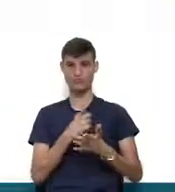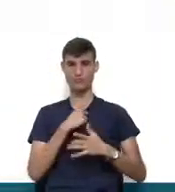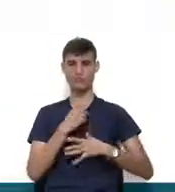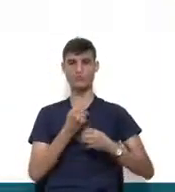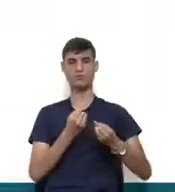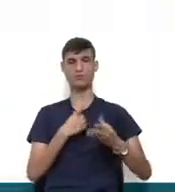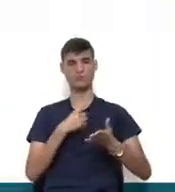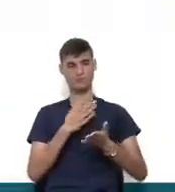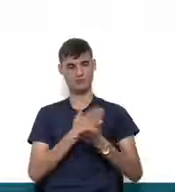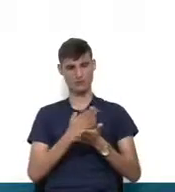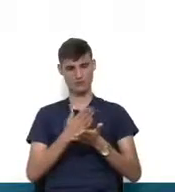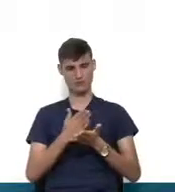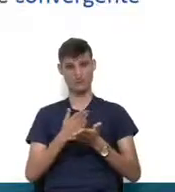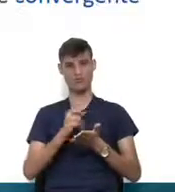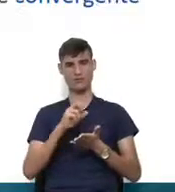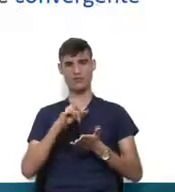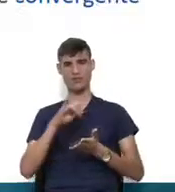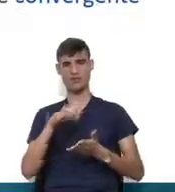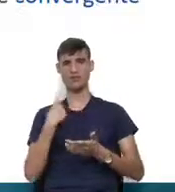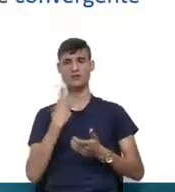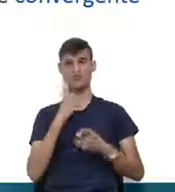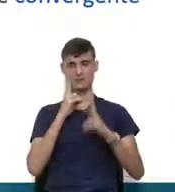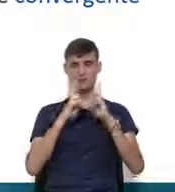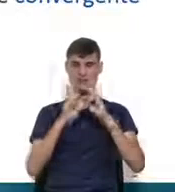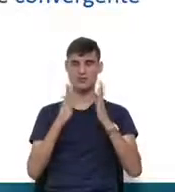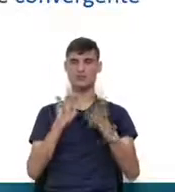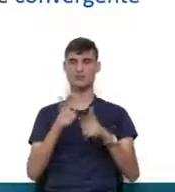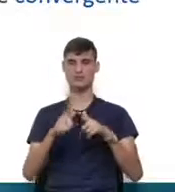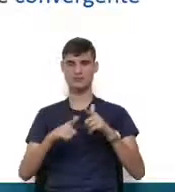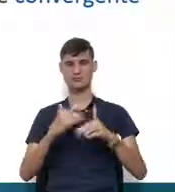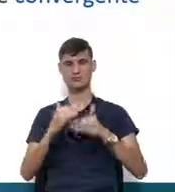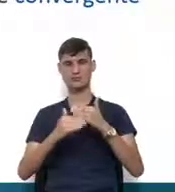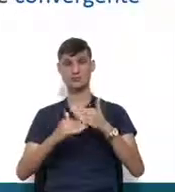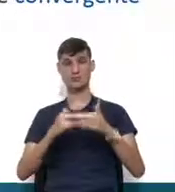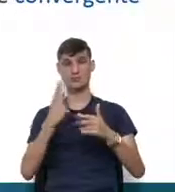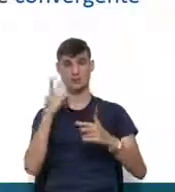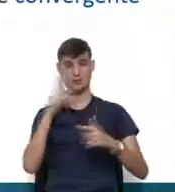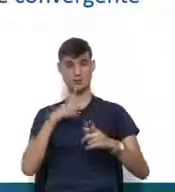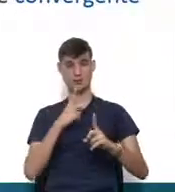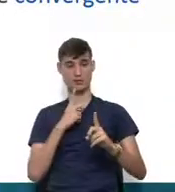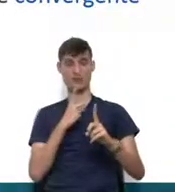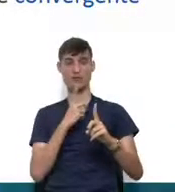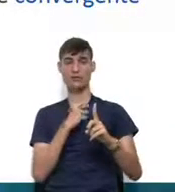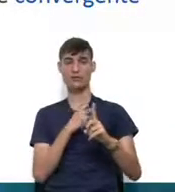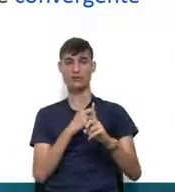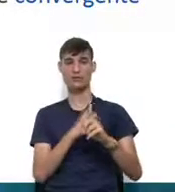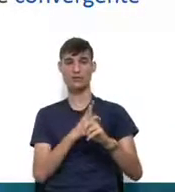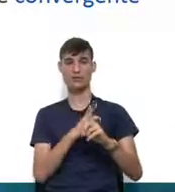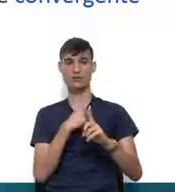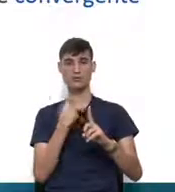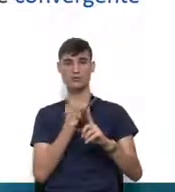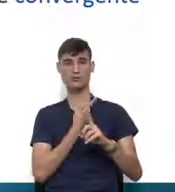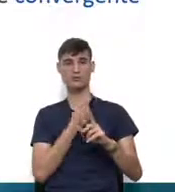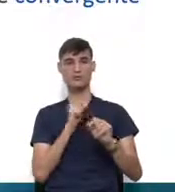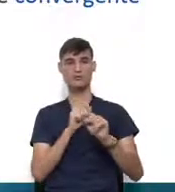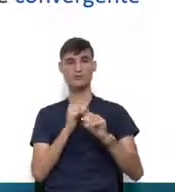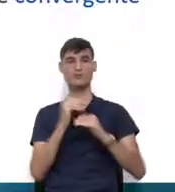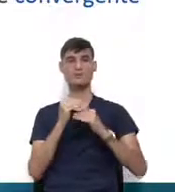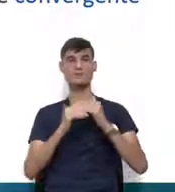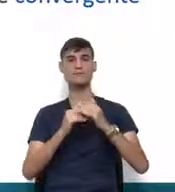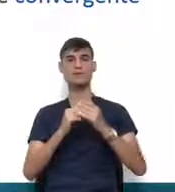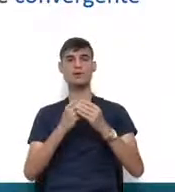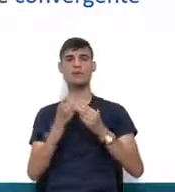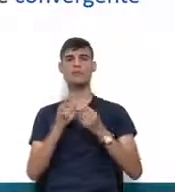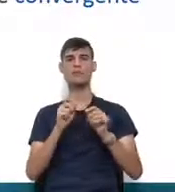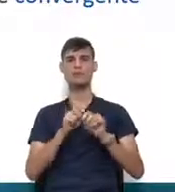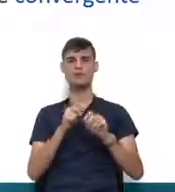uma série, que é aquela que nós estávamos trabalhando, tá? E para eu encontrar a nossa razão, como que eu